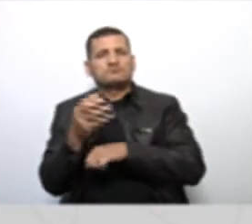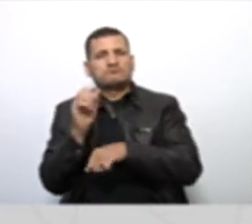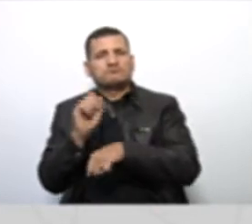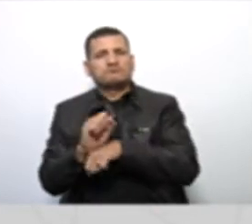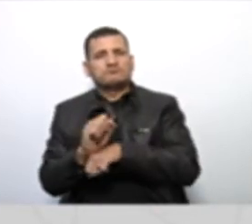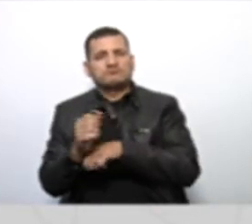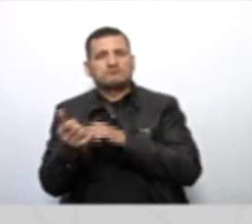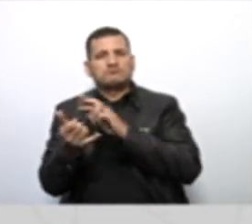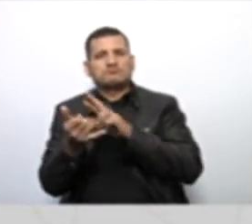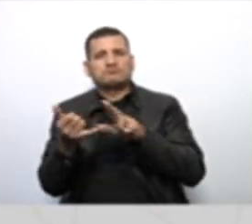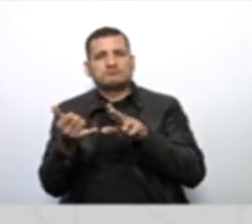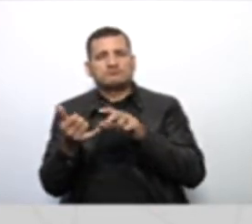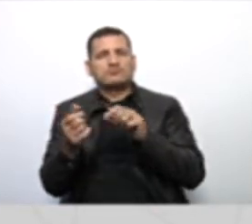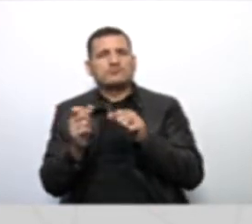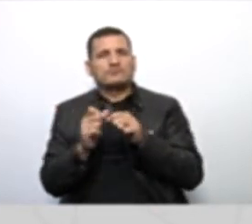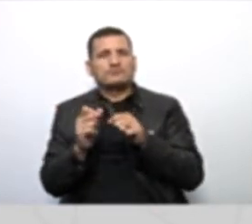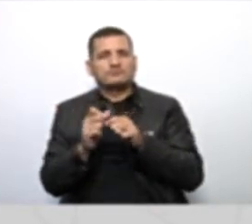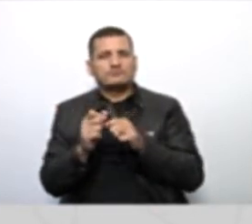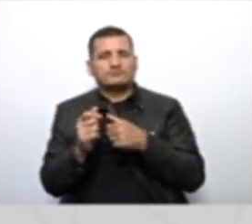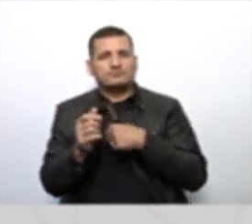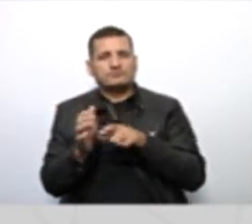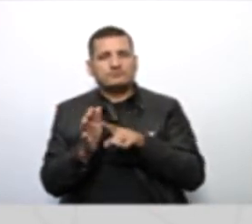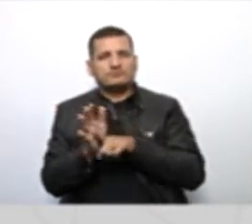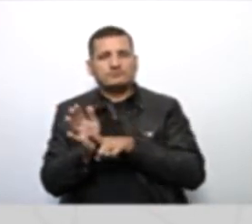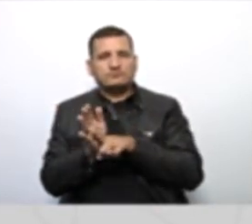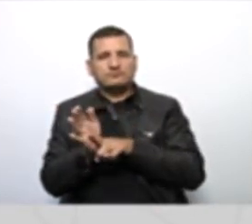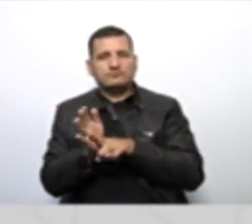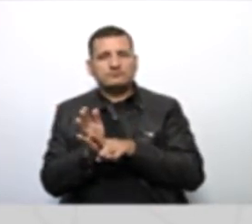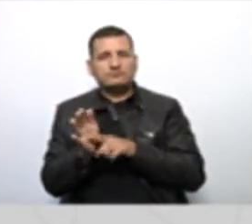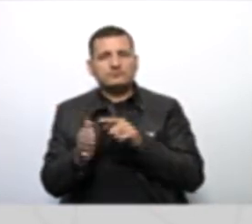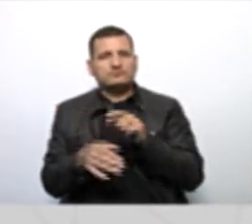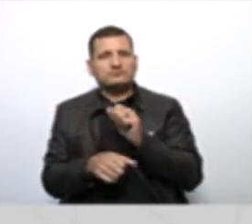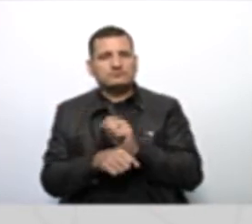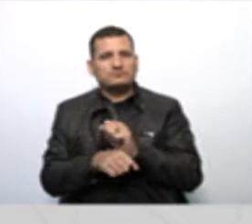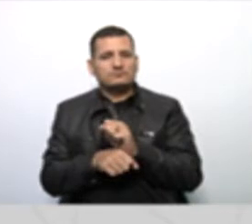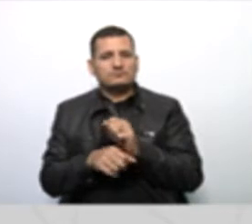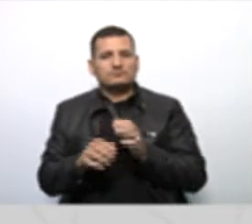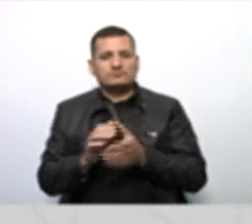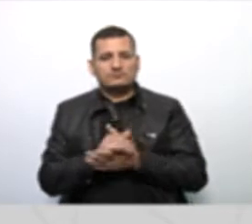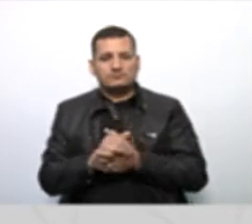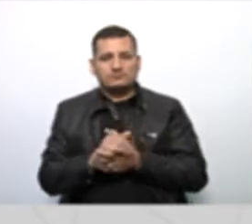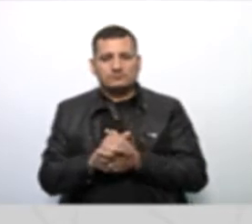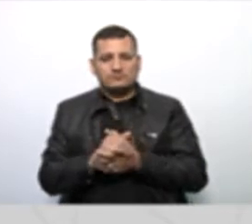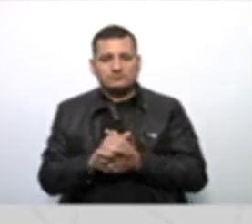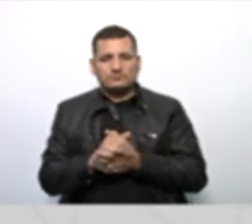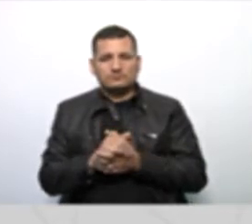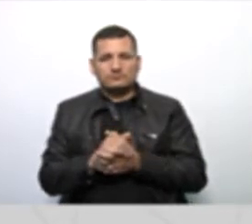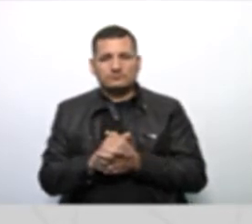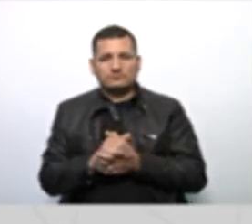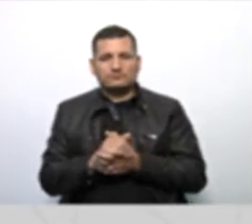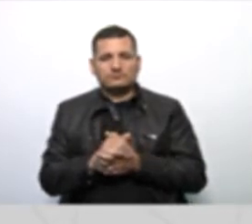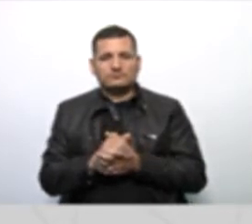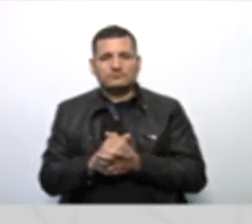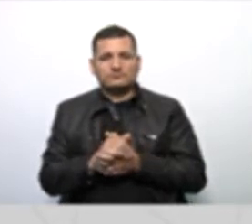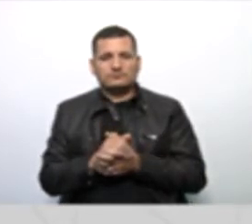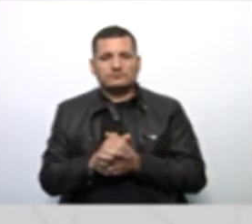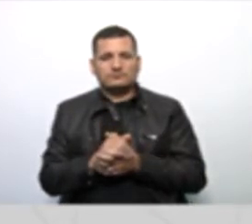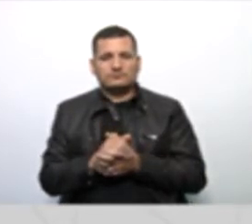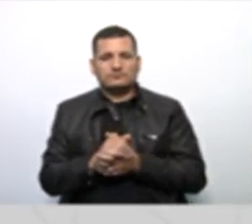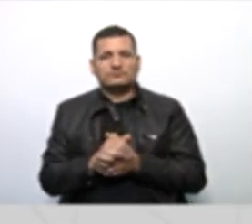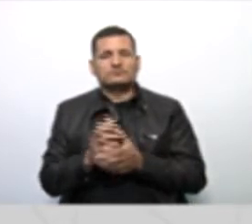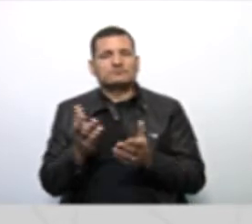né? Ele deu uma paradinha, eu estava dando uma pesquisada, ele deu uma paradinha. O que está explodindo mesmo aí é a